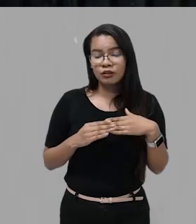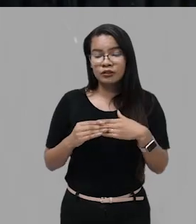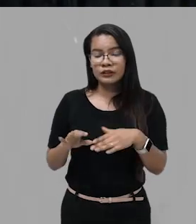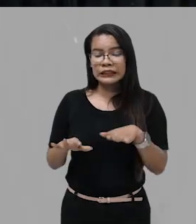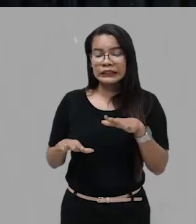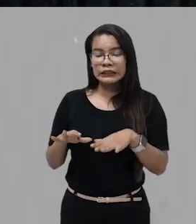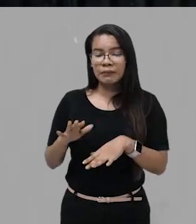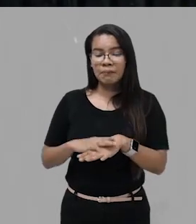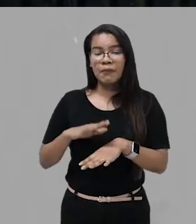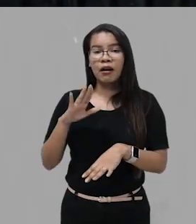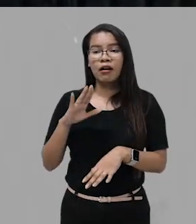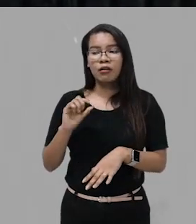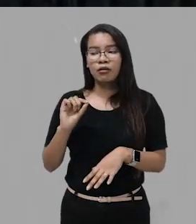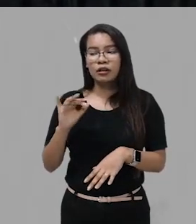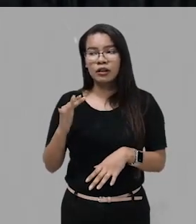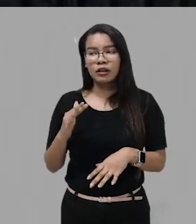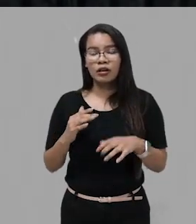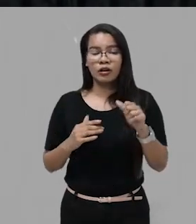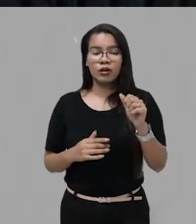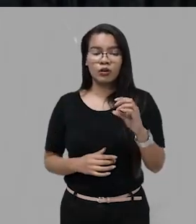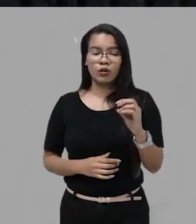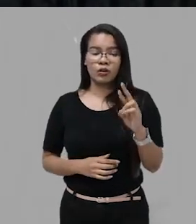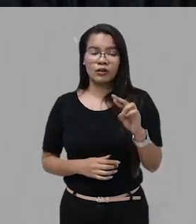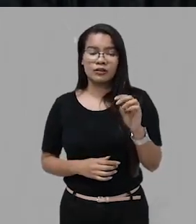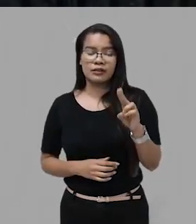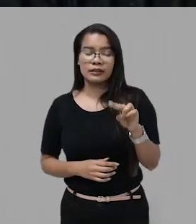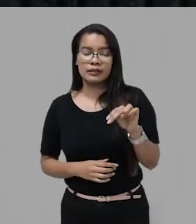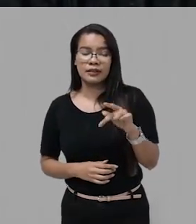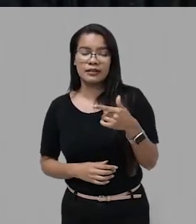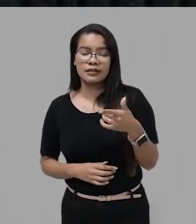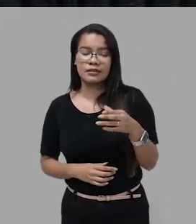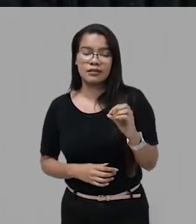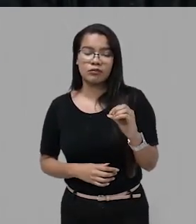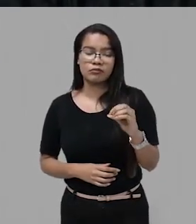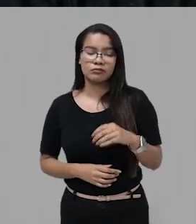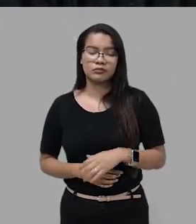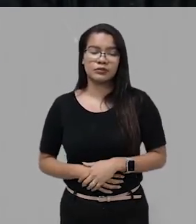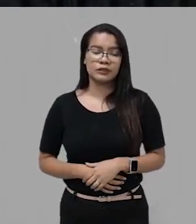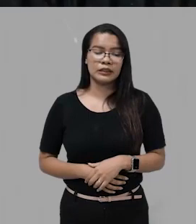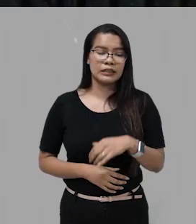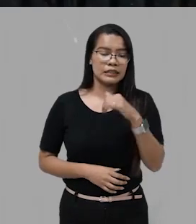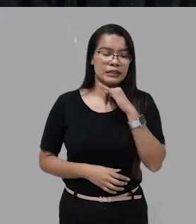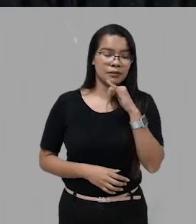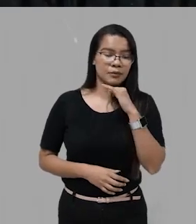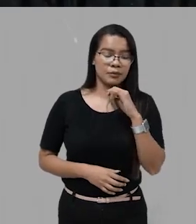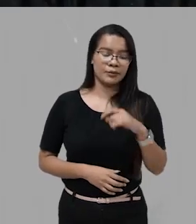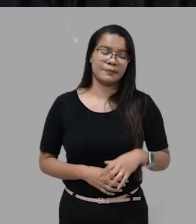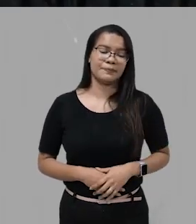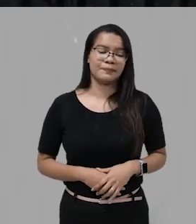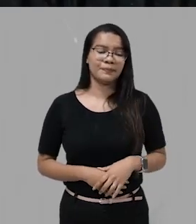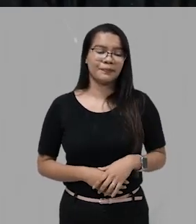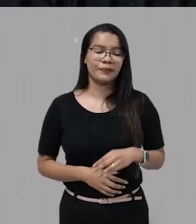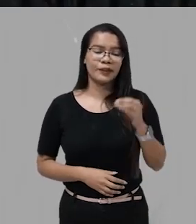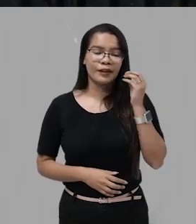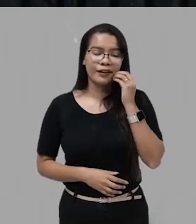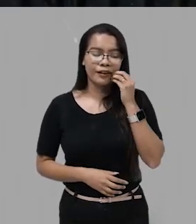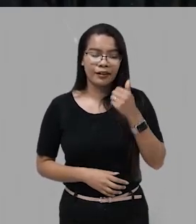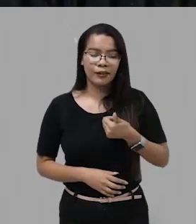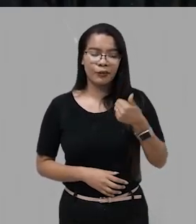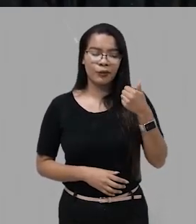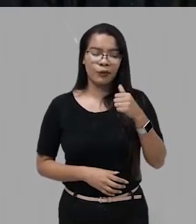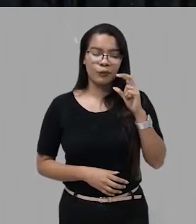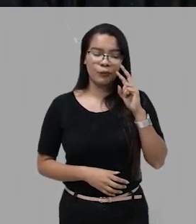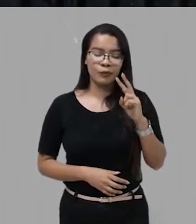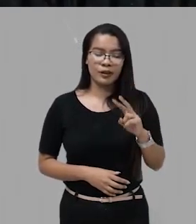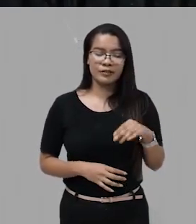consideração mais o que? A coordenação motora. O teste número 1, que é a trave de equilíbrio, está aqui, ó.